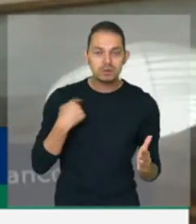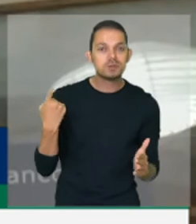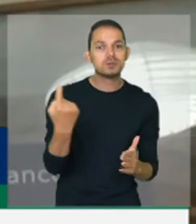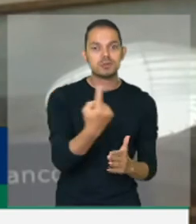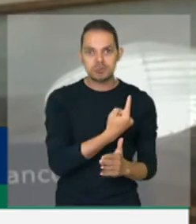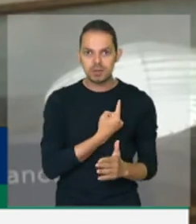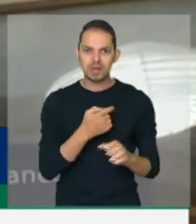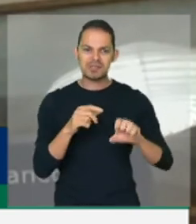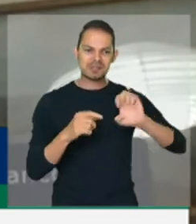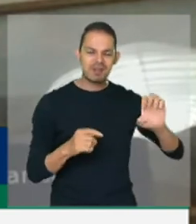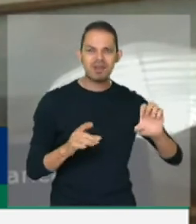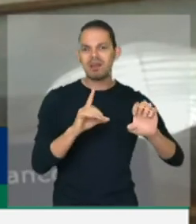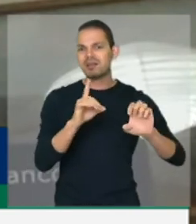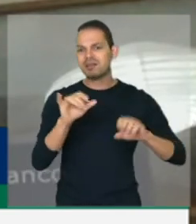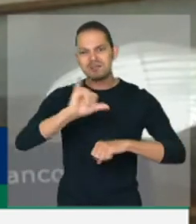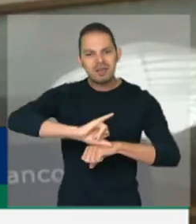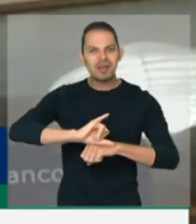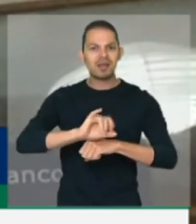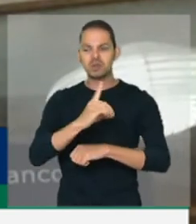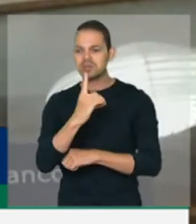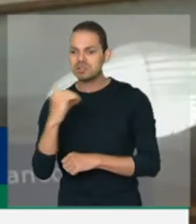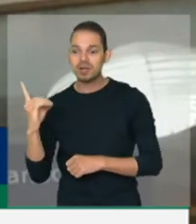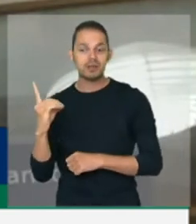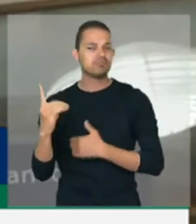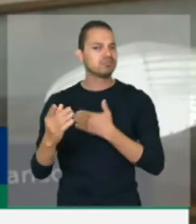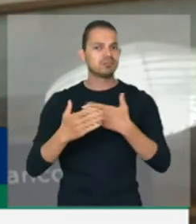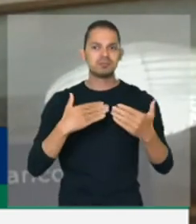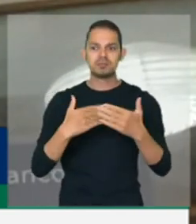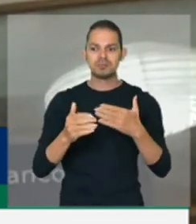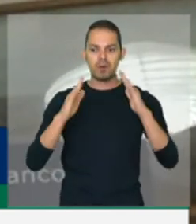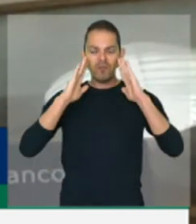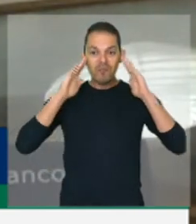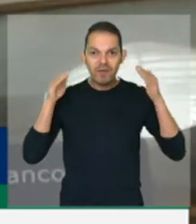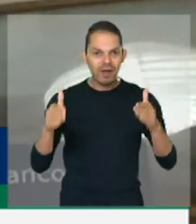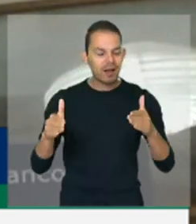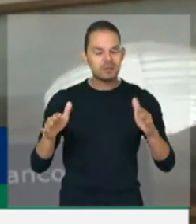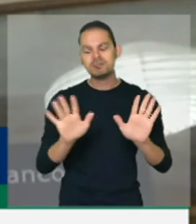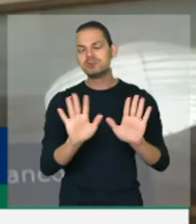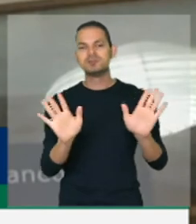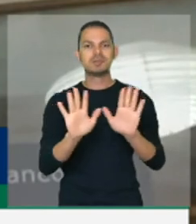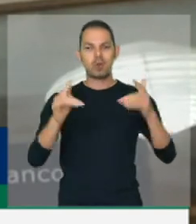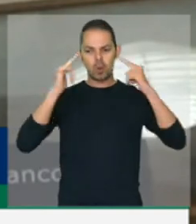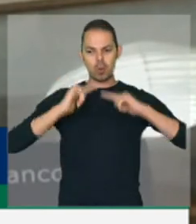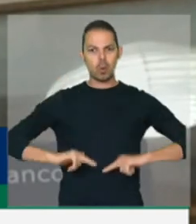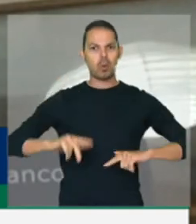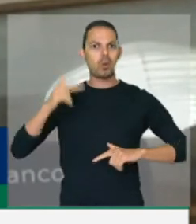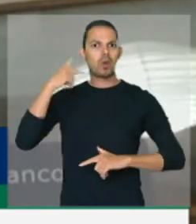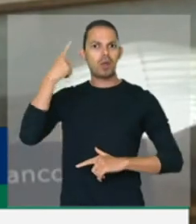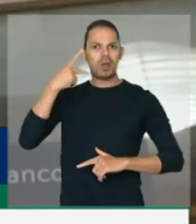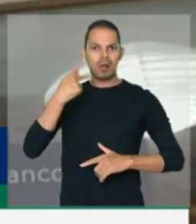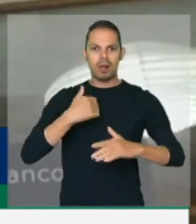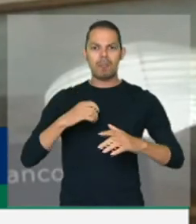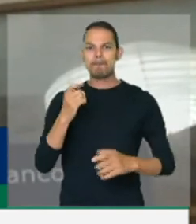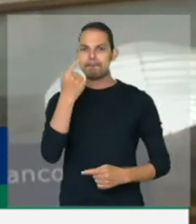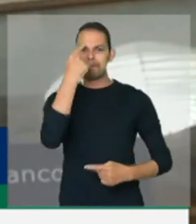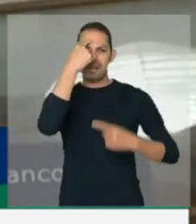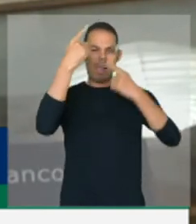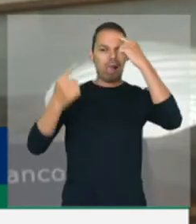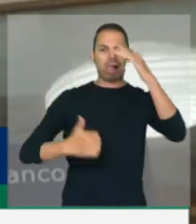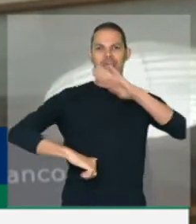da esquerda, nós do centro, nós da direita, não os fanáticos, não usamos a imunidade parlamentar para cometer crime.